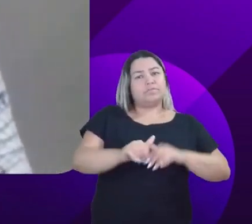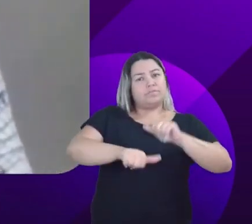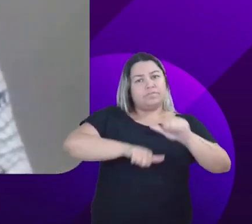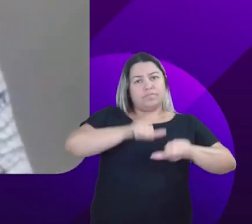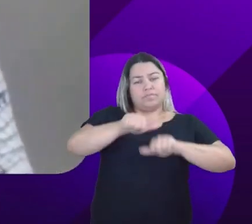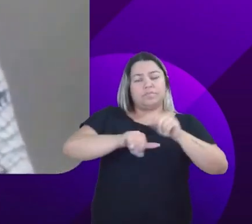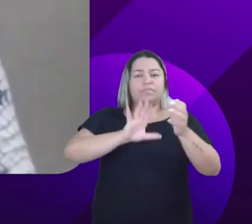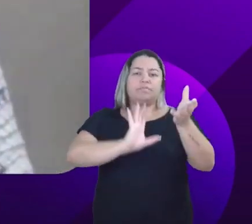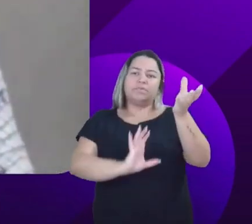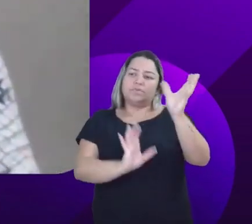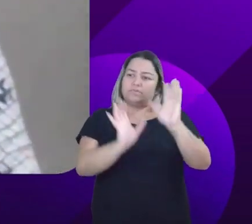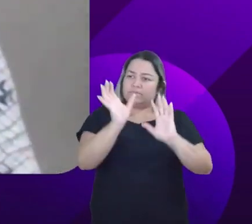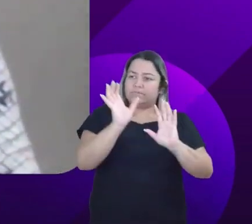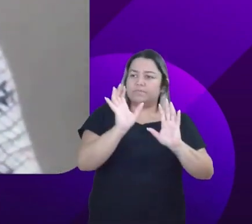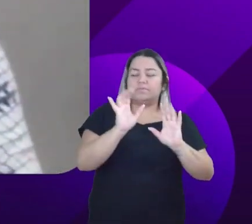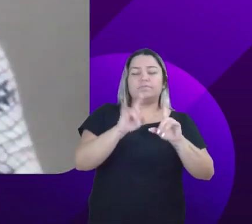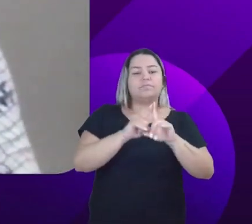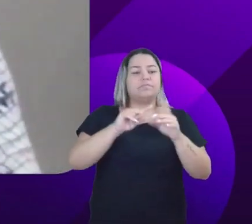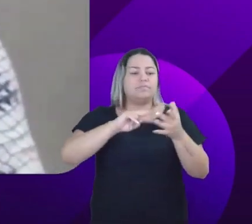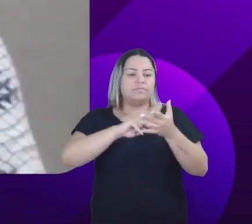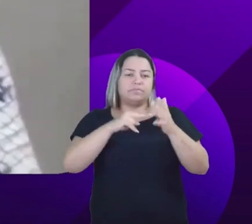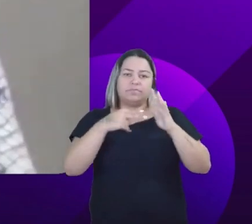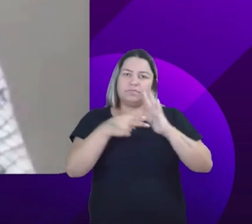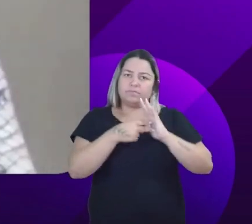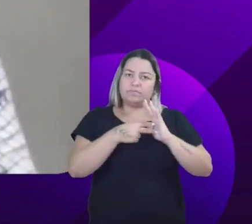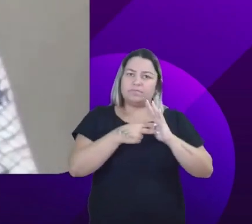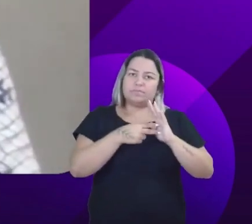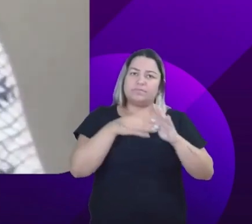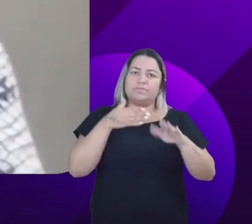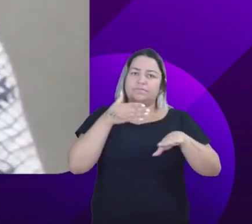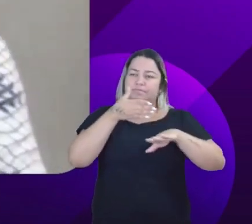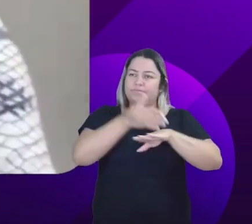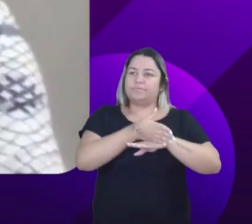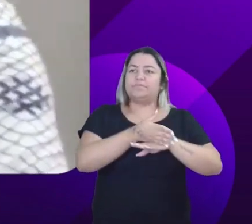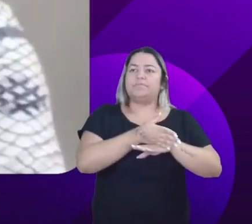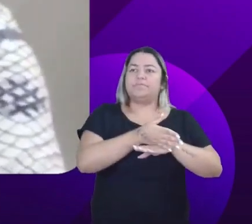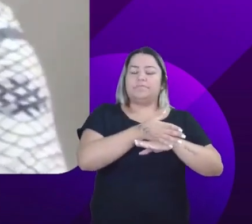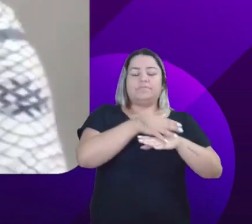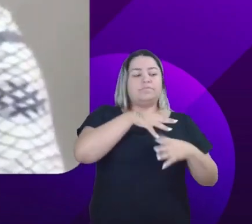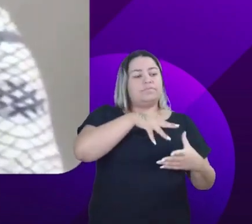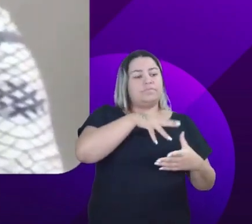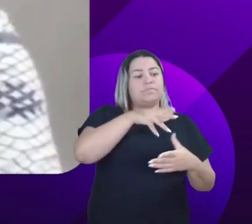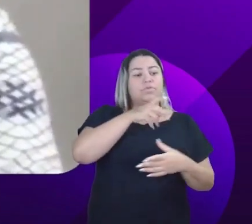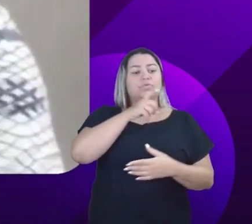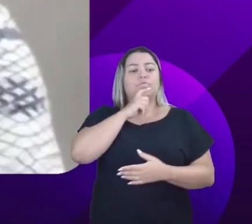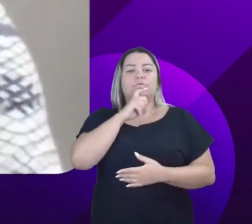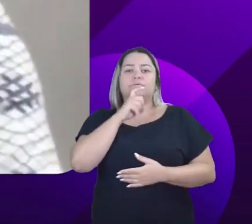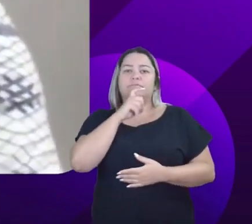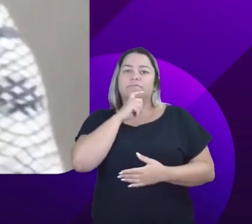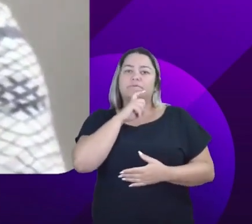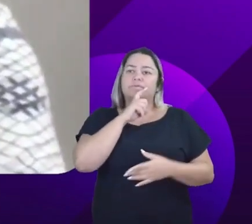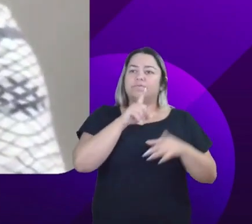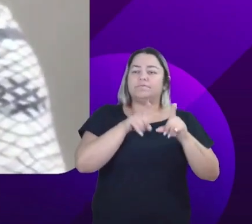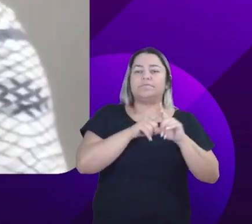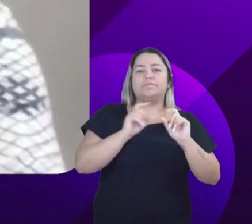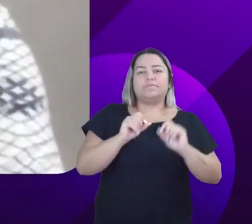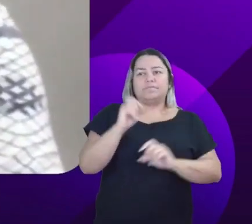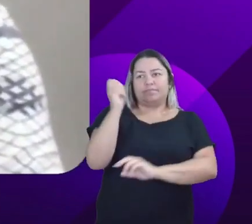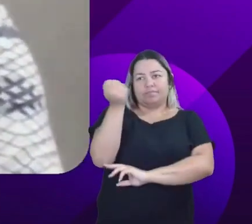mudança climática bastante significativa a partir da entrada do inverno no Rio Grande do Sul.